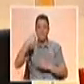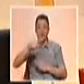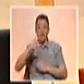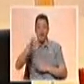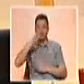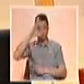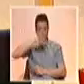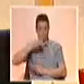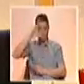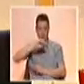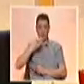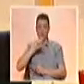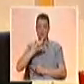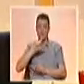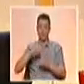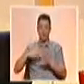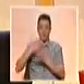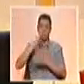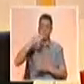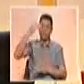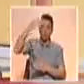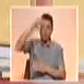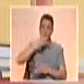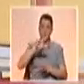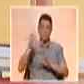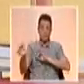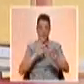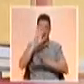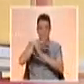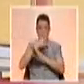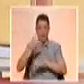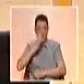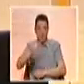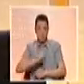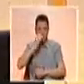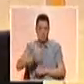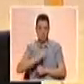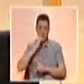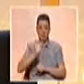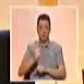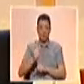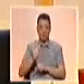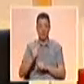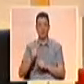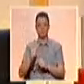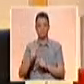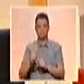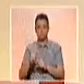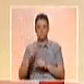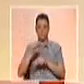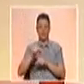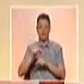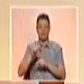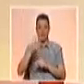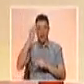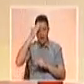rios, não podemos sequer prever para o futuro. Não é possível fazer planeamento. Não é possível fazer planeamento. E pôr em prática. prática medidas, se for necessário. E nesse